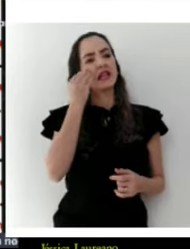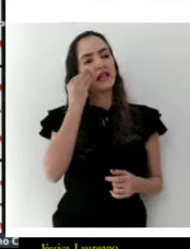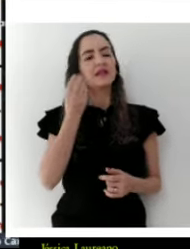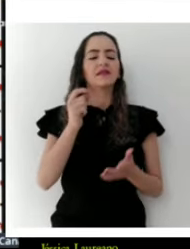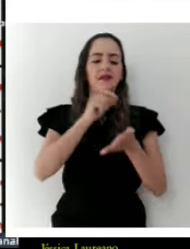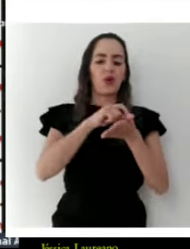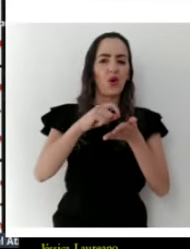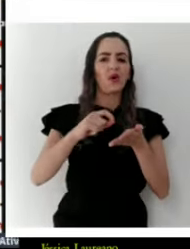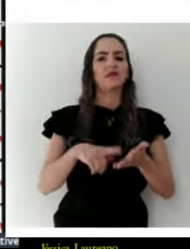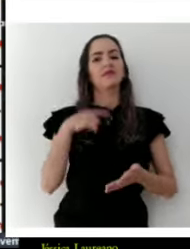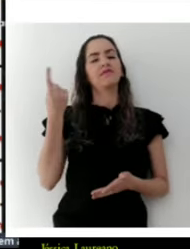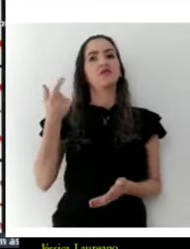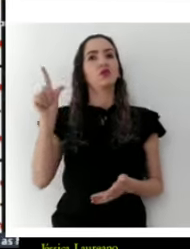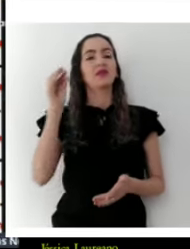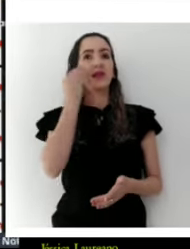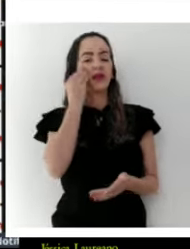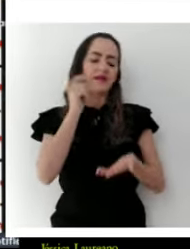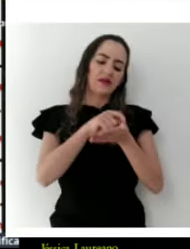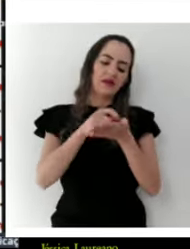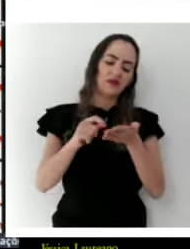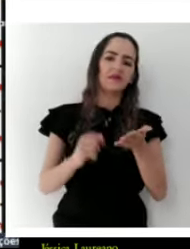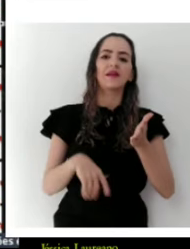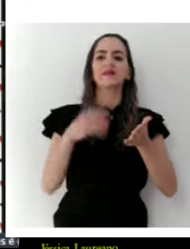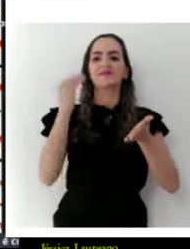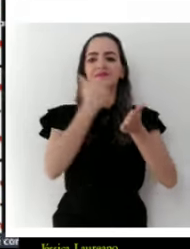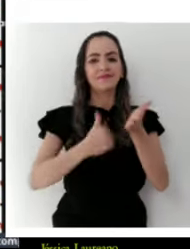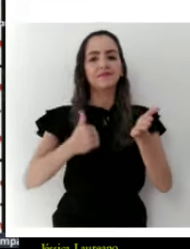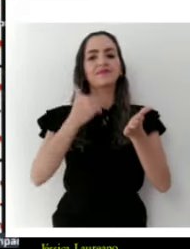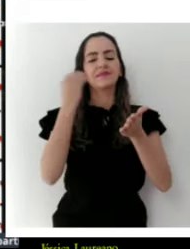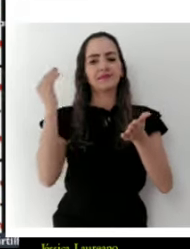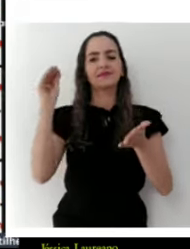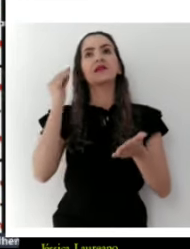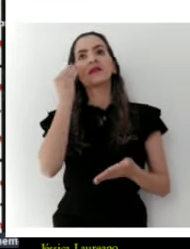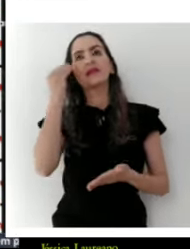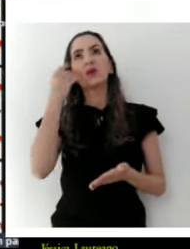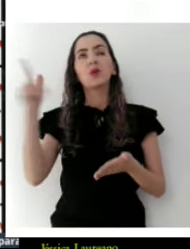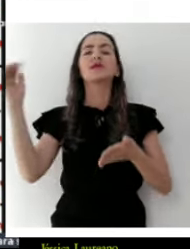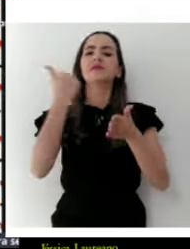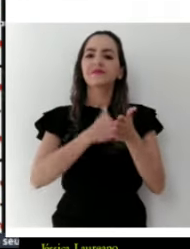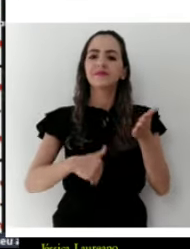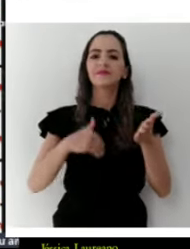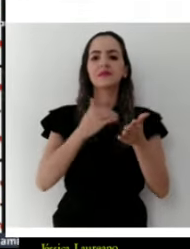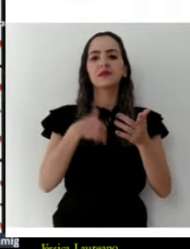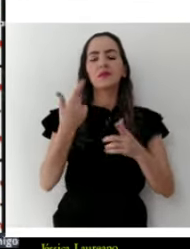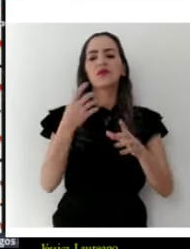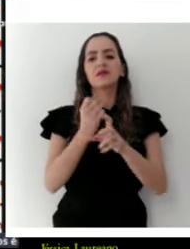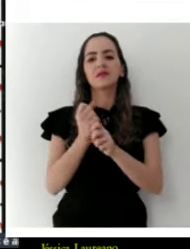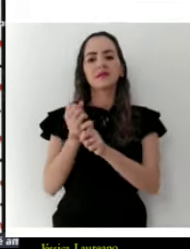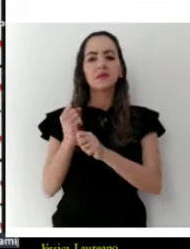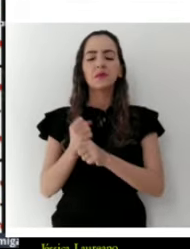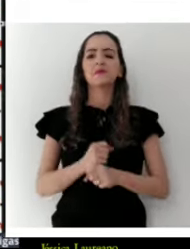no total. Aí chuta de novo e soma uma tentativa com a outra e vai somando as tentativas. No final, quando somou tudo,